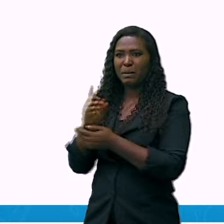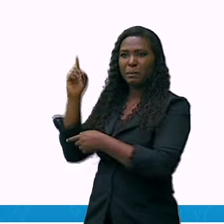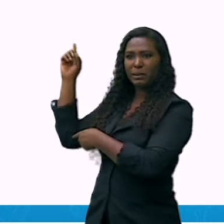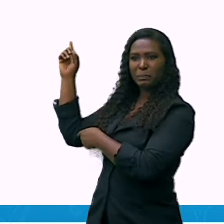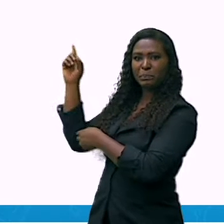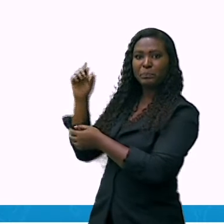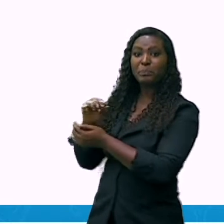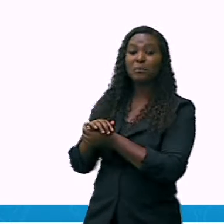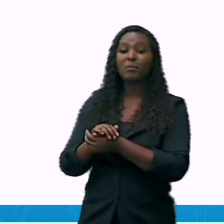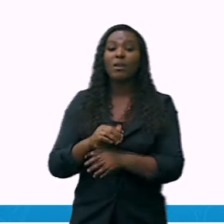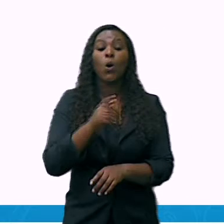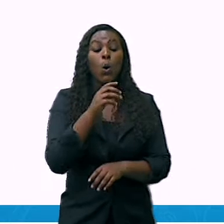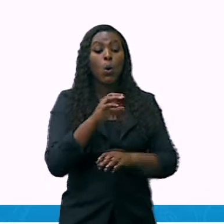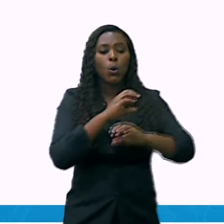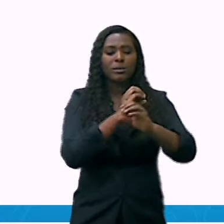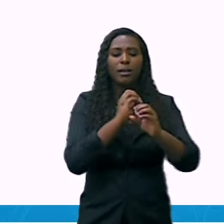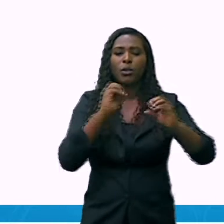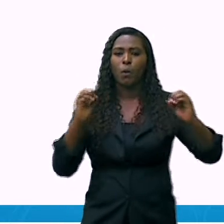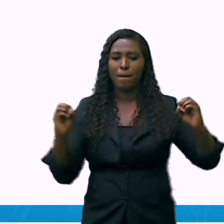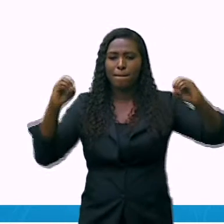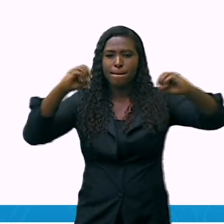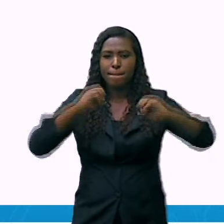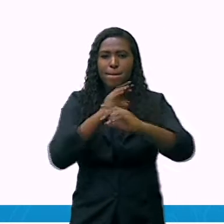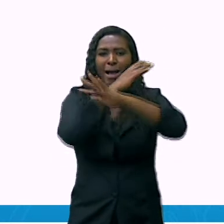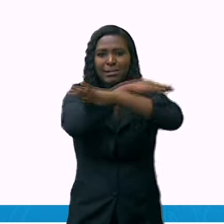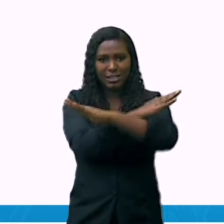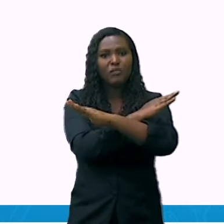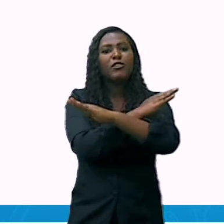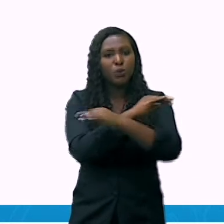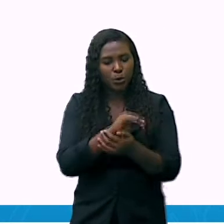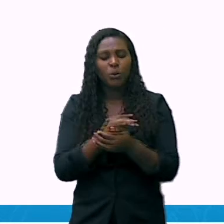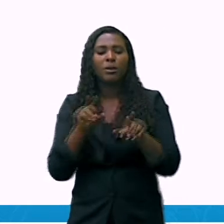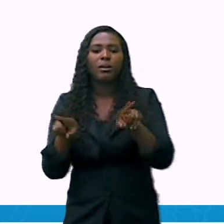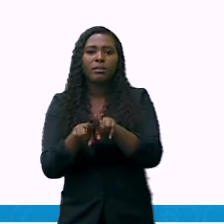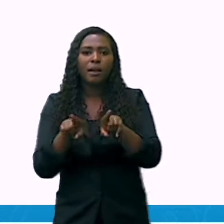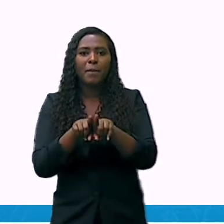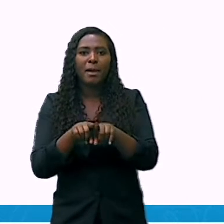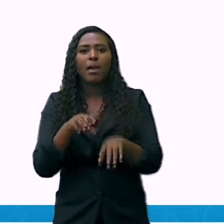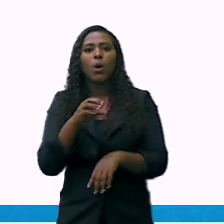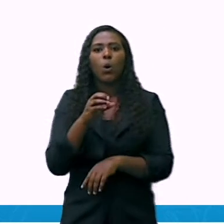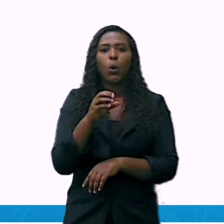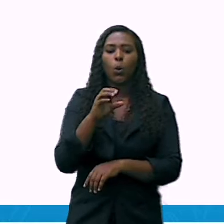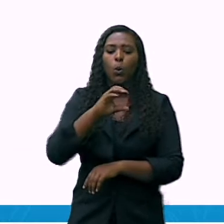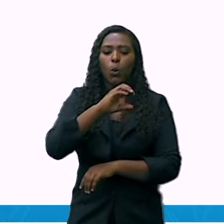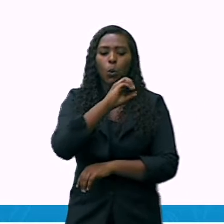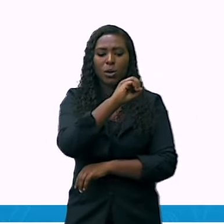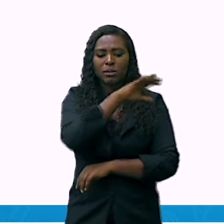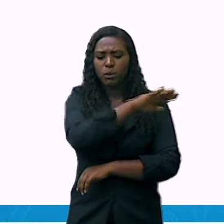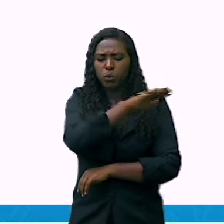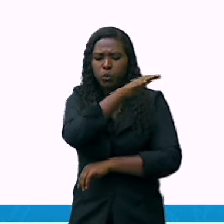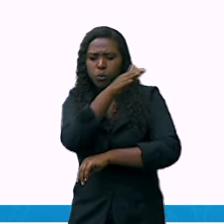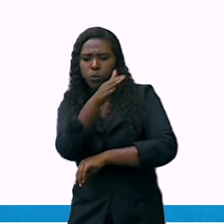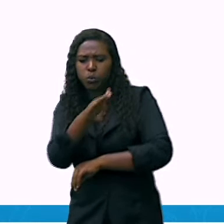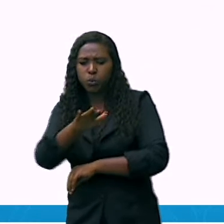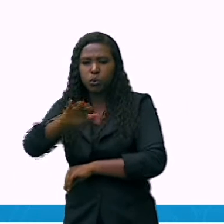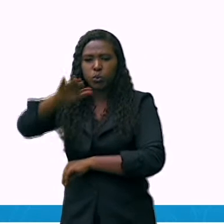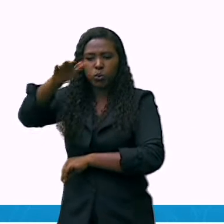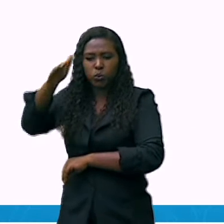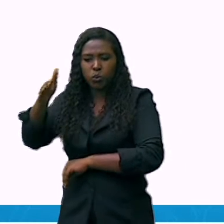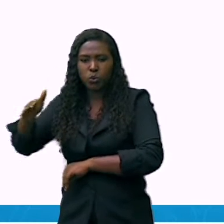Oceano Pacífico, do Oceano Atlântico, do Oceano Índico, do